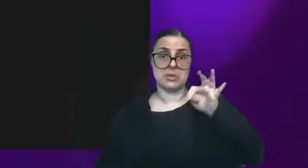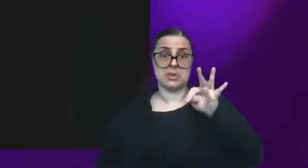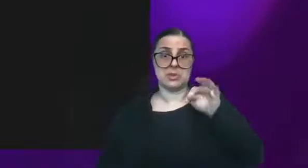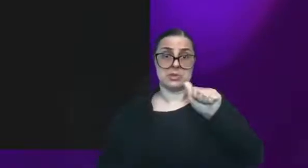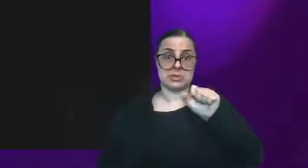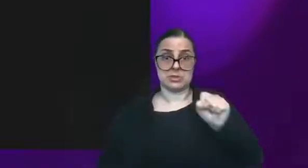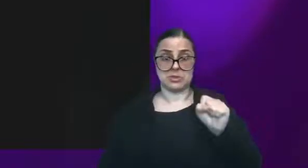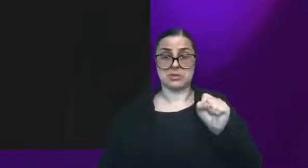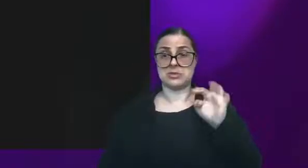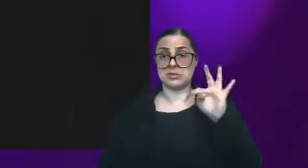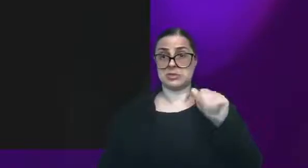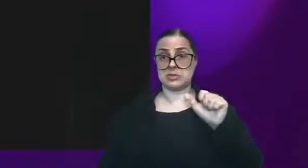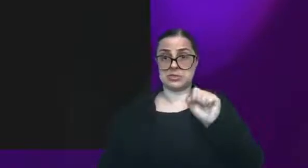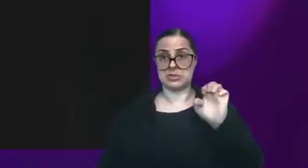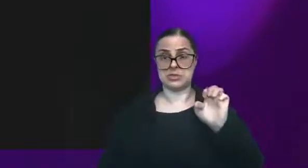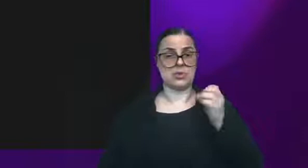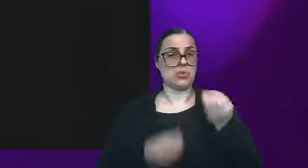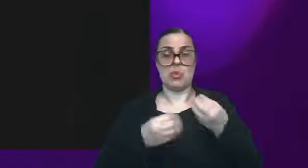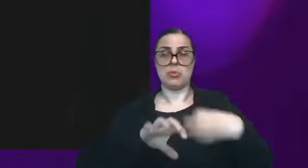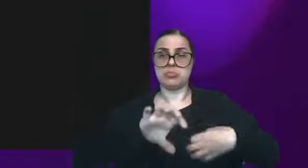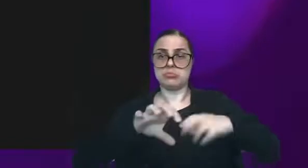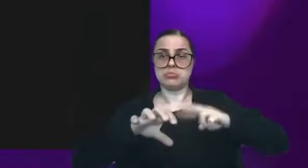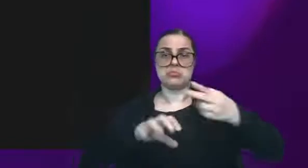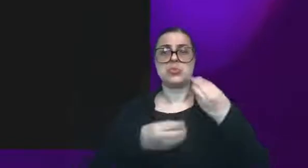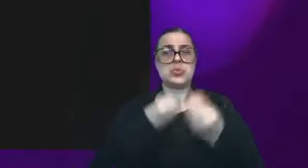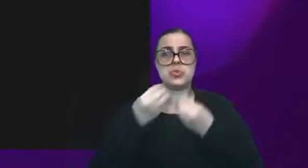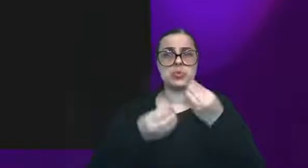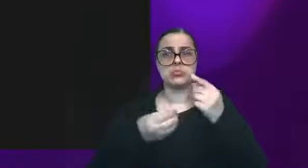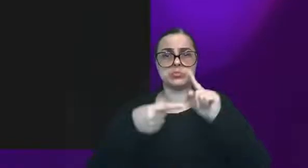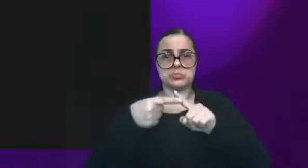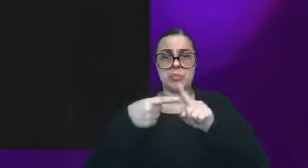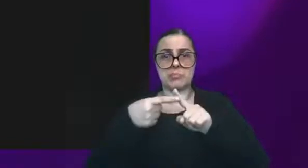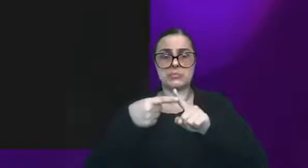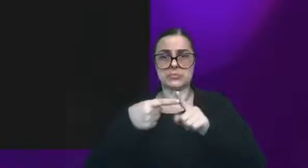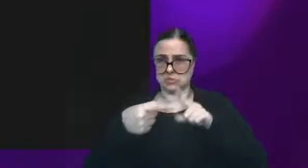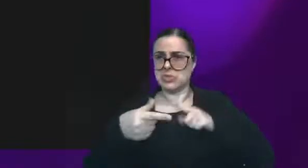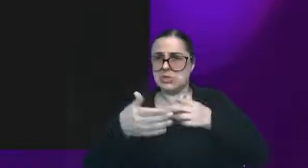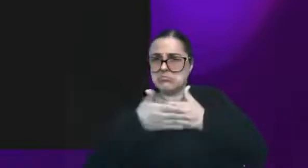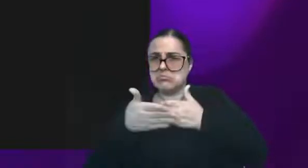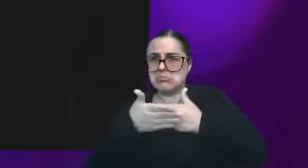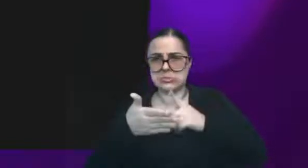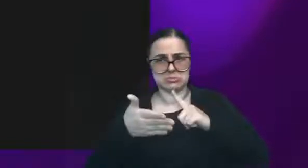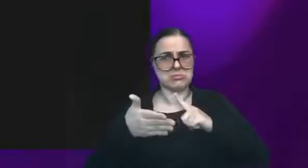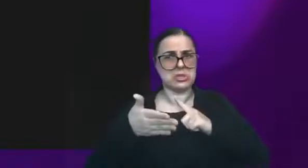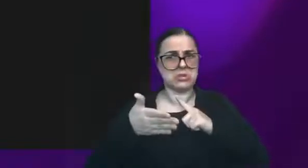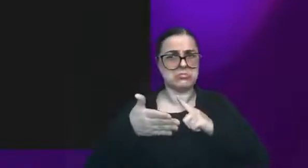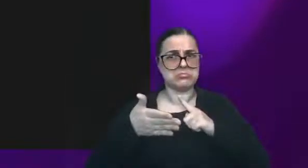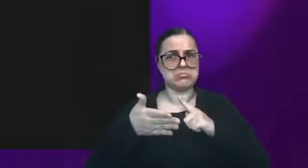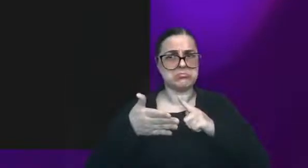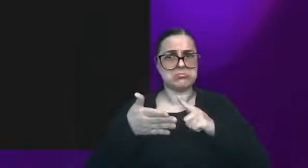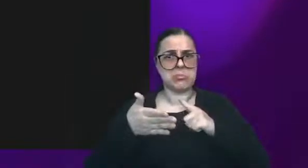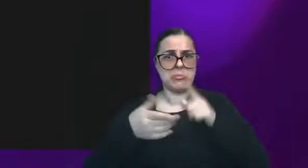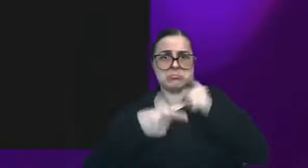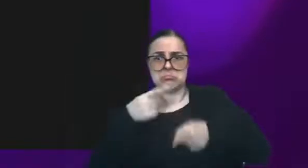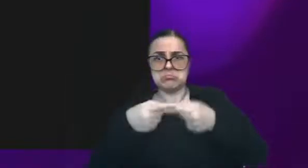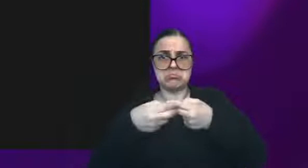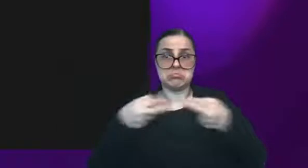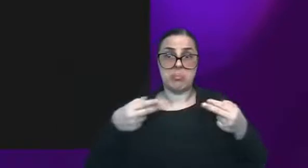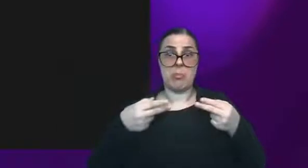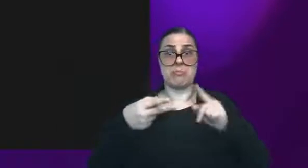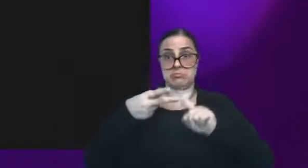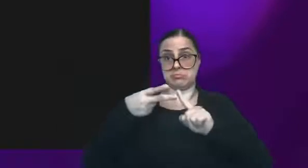mais restritivos? E complementando a pergunta, existe uma discussão hoje com relação ao